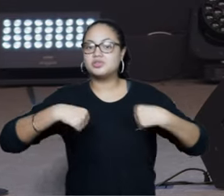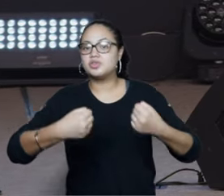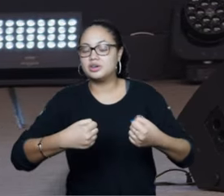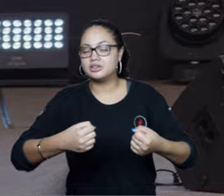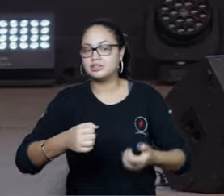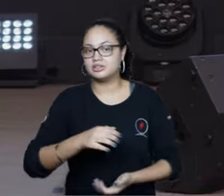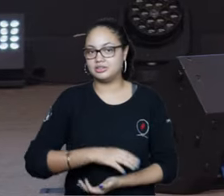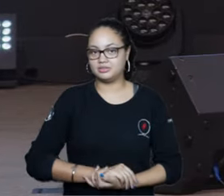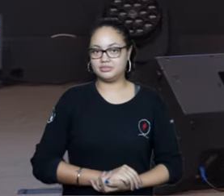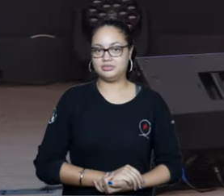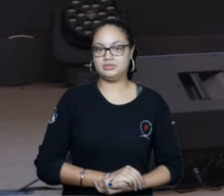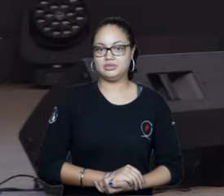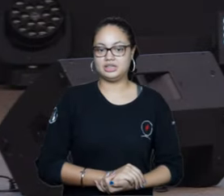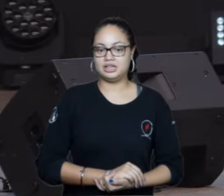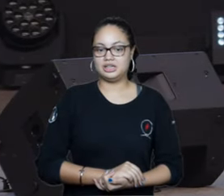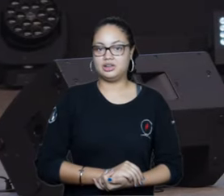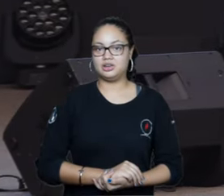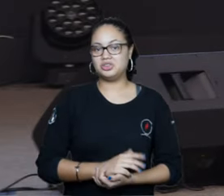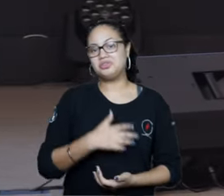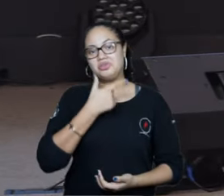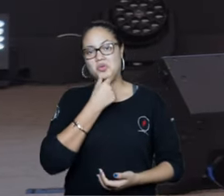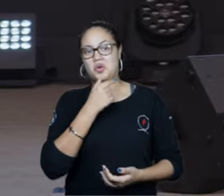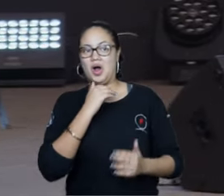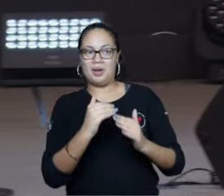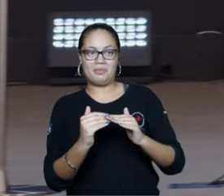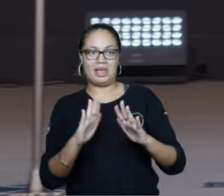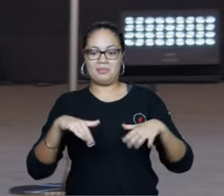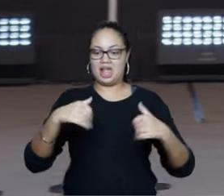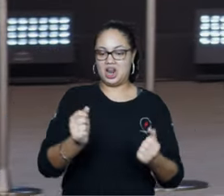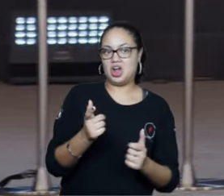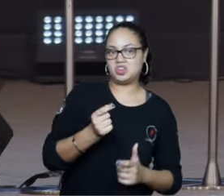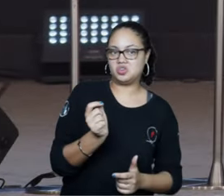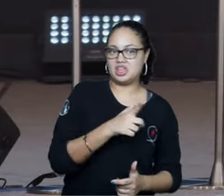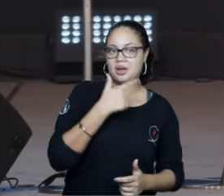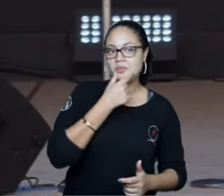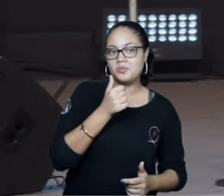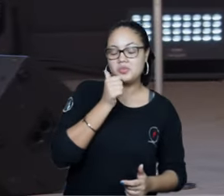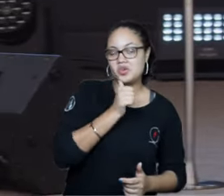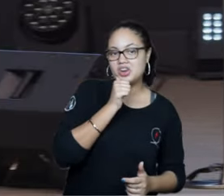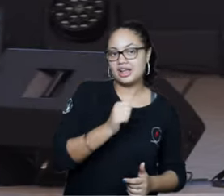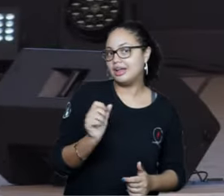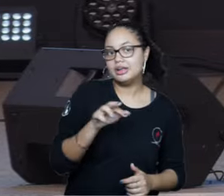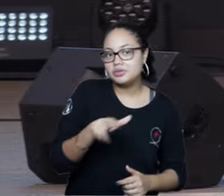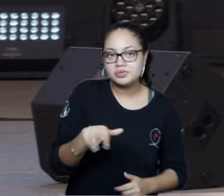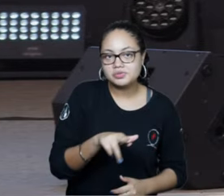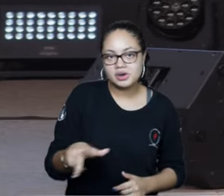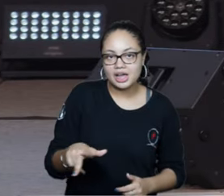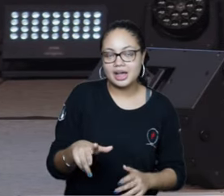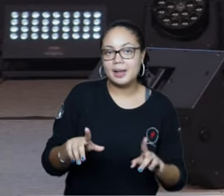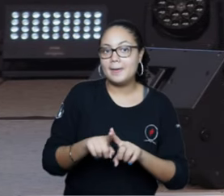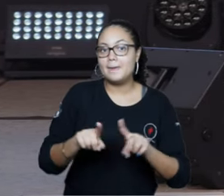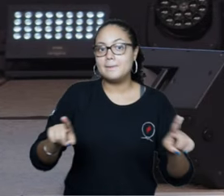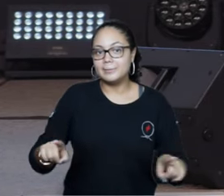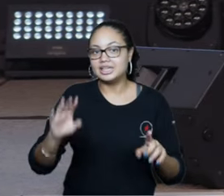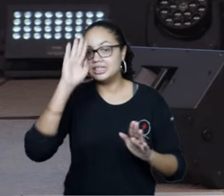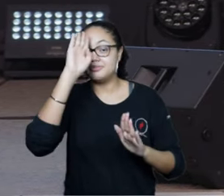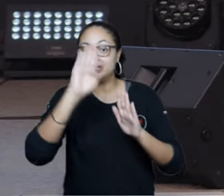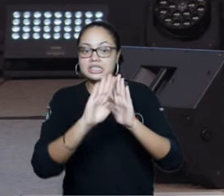não tá dando superioridade ao homem não meu irmão não é isso que eu tô falando não eu tô falando do princípio da criação que Deus estabeleceu